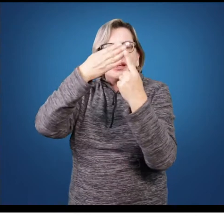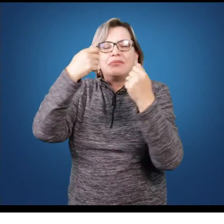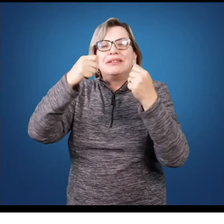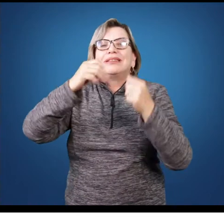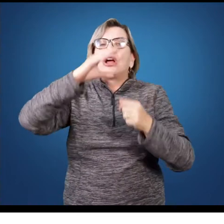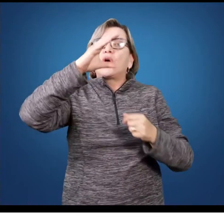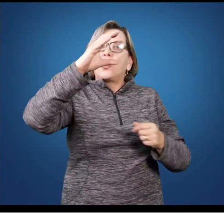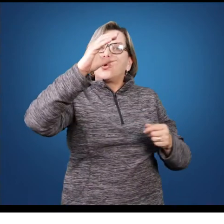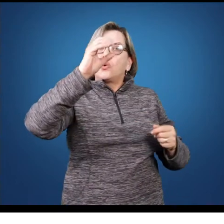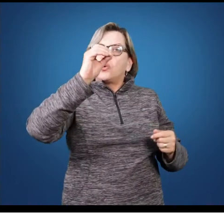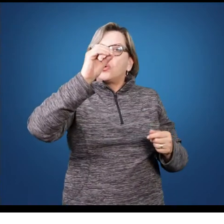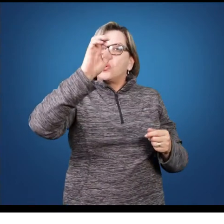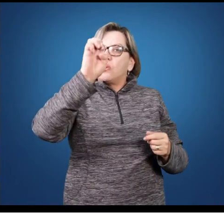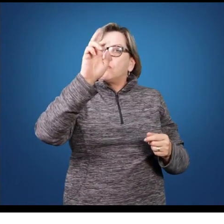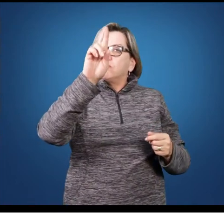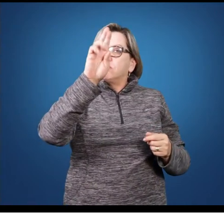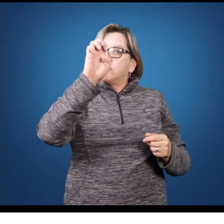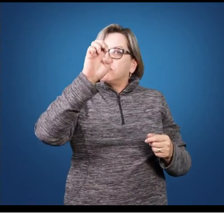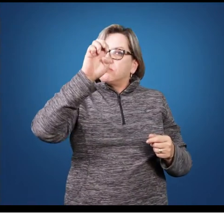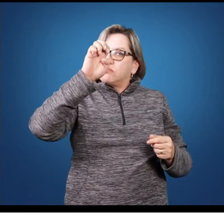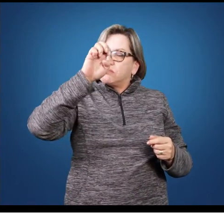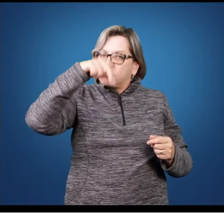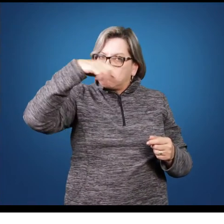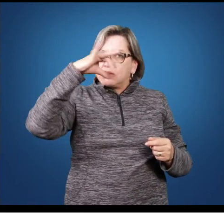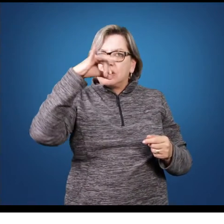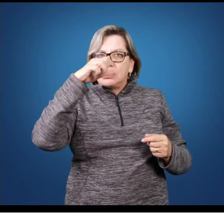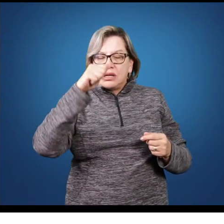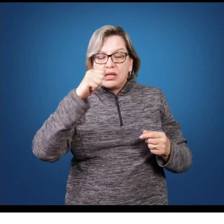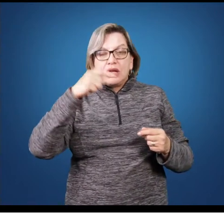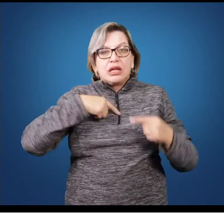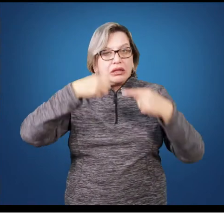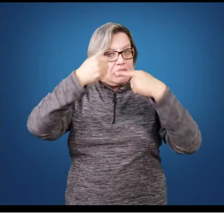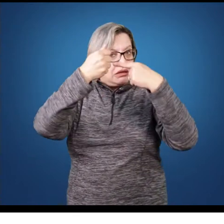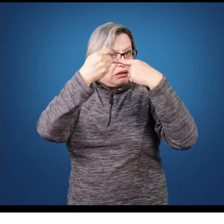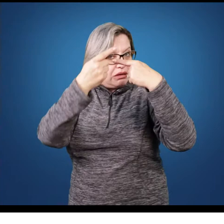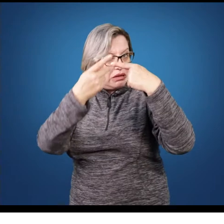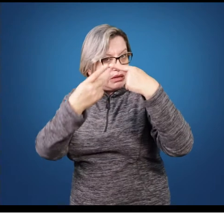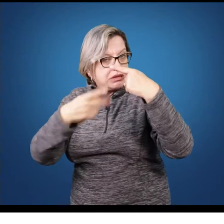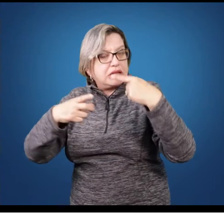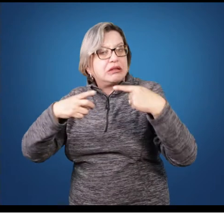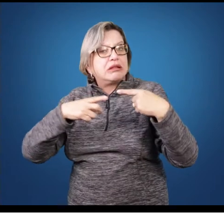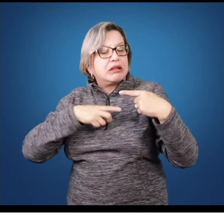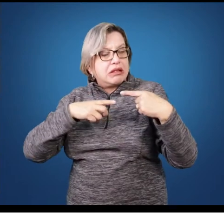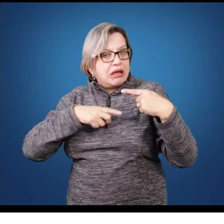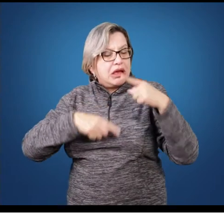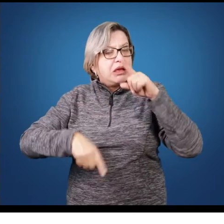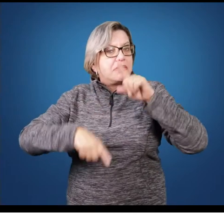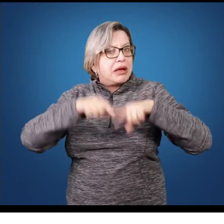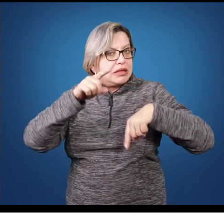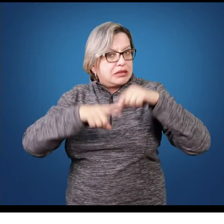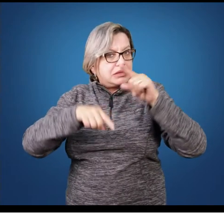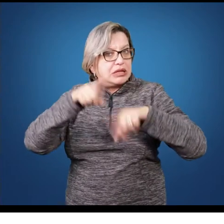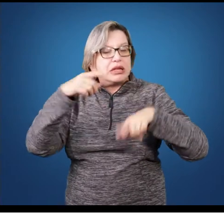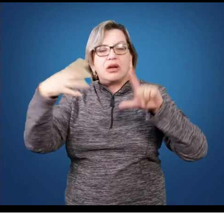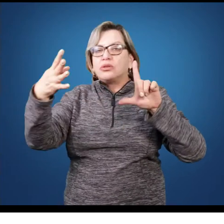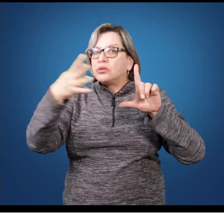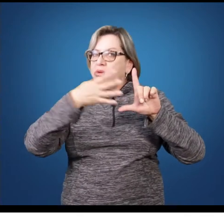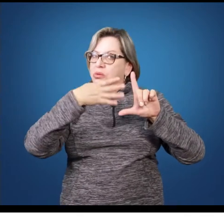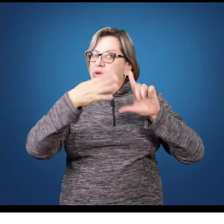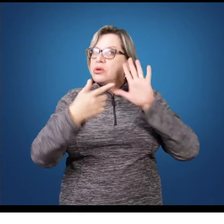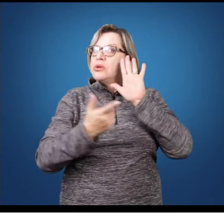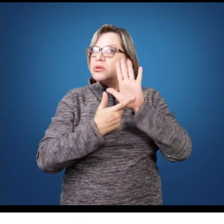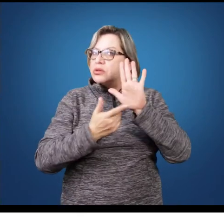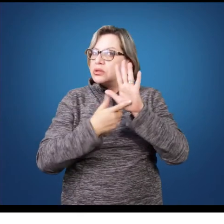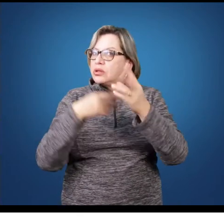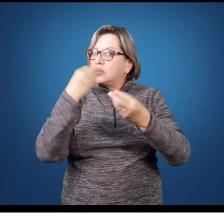coerência na escrita. Então, todas essas características estão descritas no material de vocês, com detalhes, e